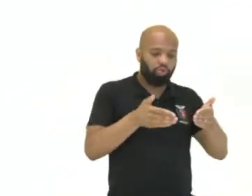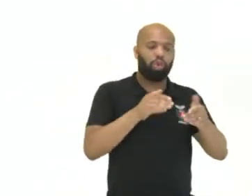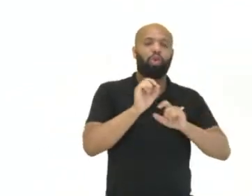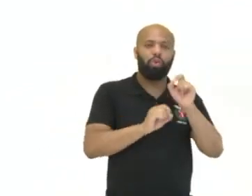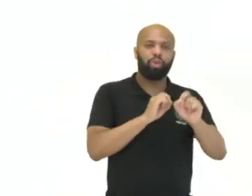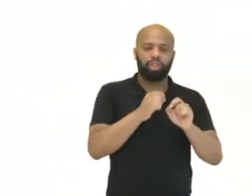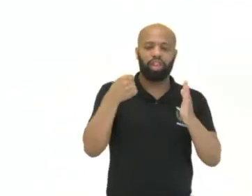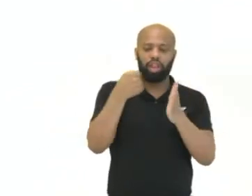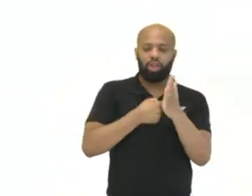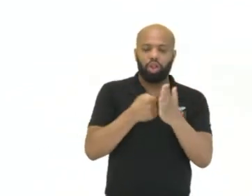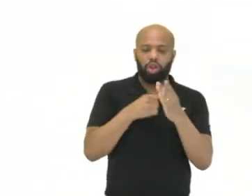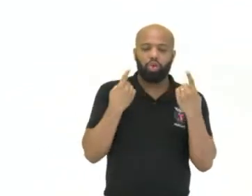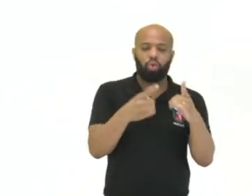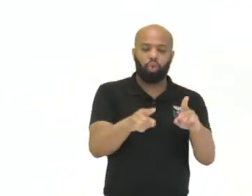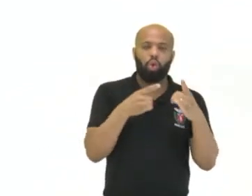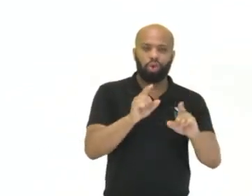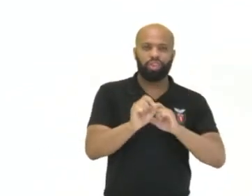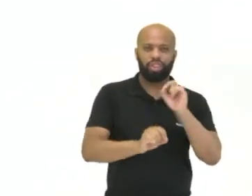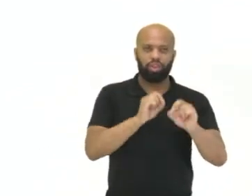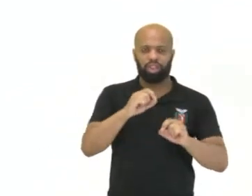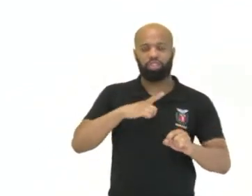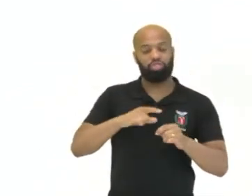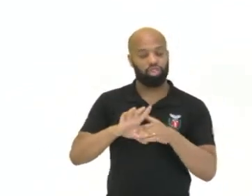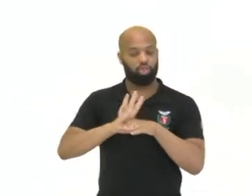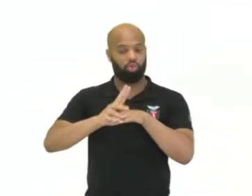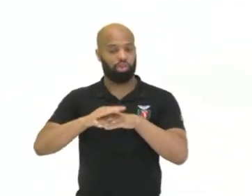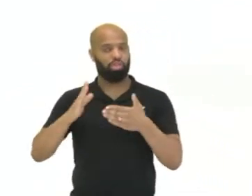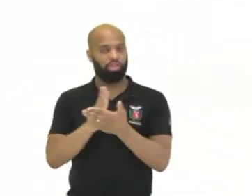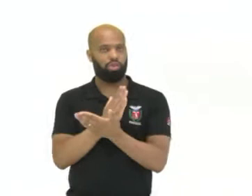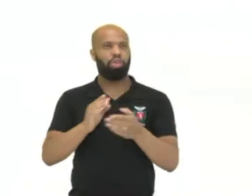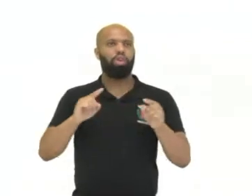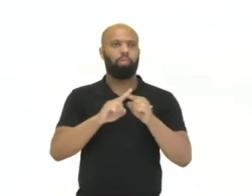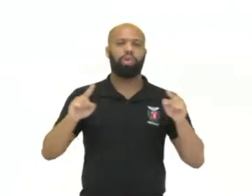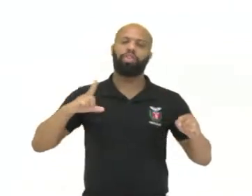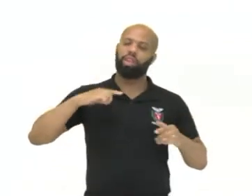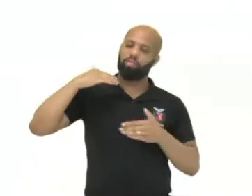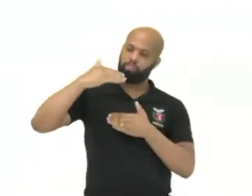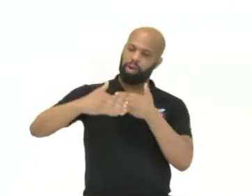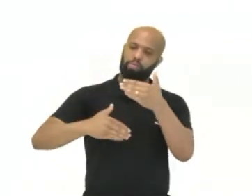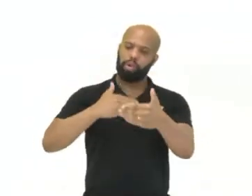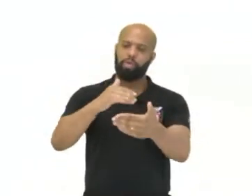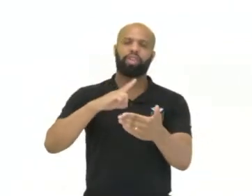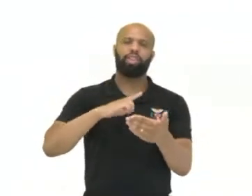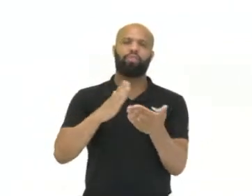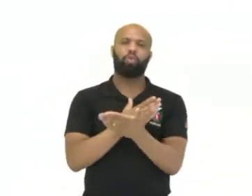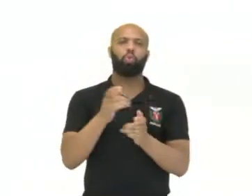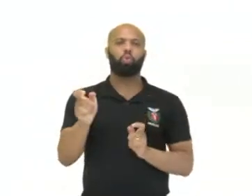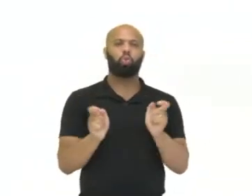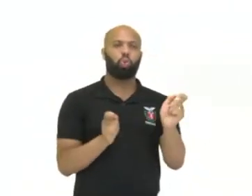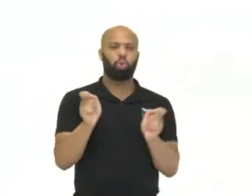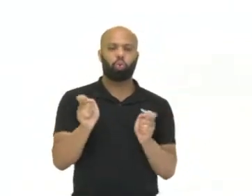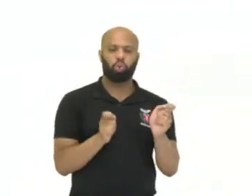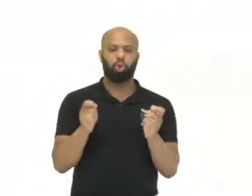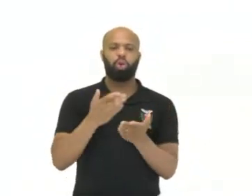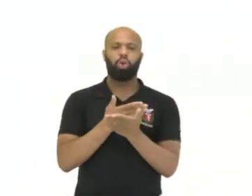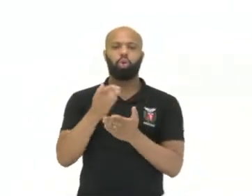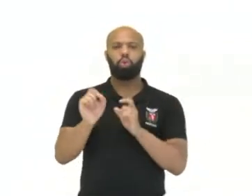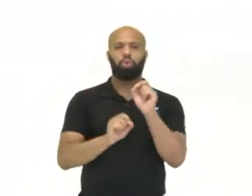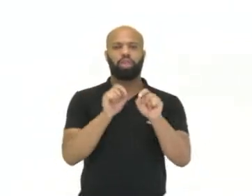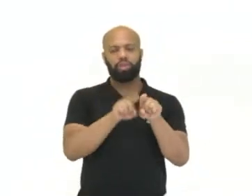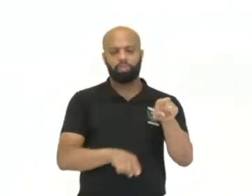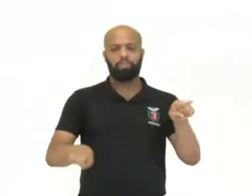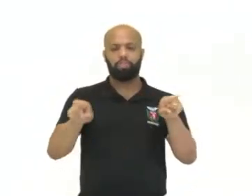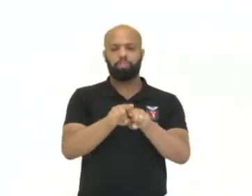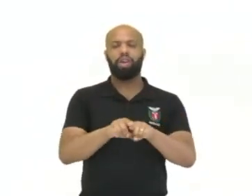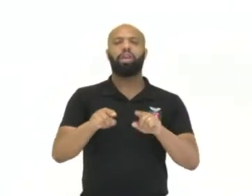avanço de pestes e chagas, aos poucos práticas de regulação e controle reforçaram